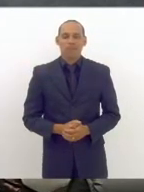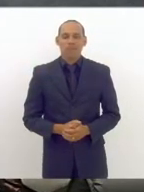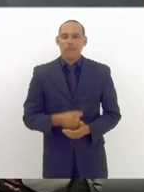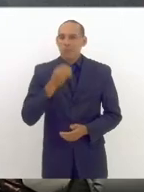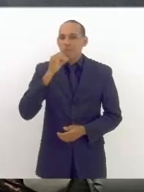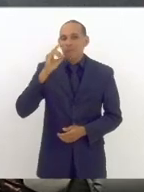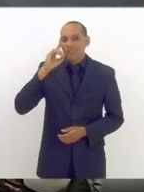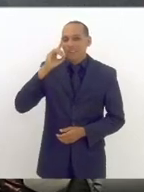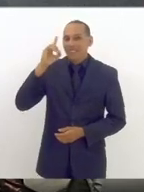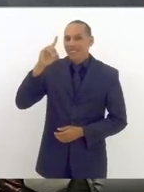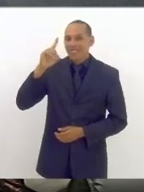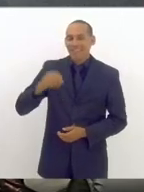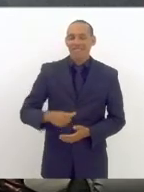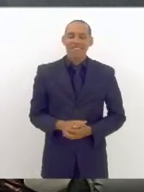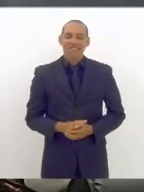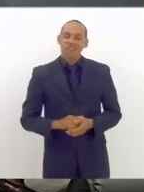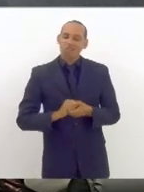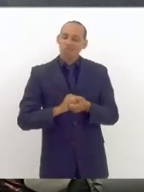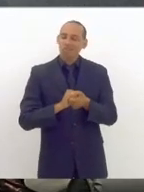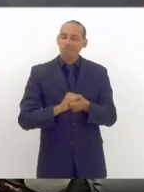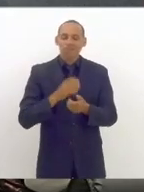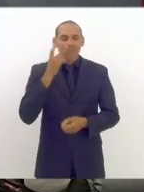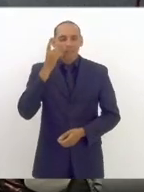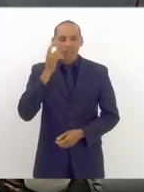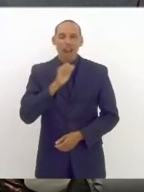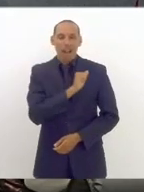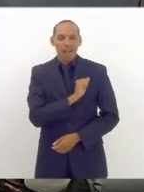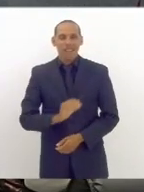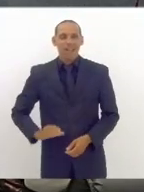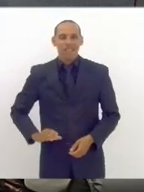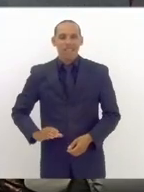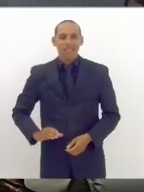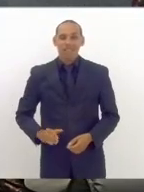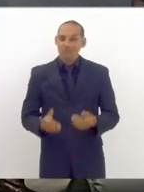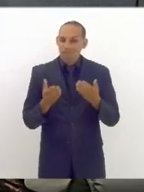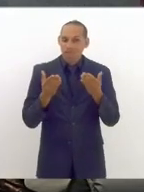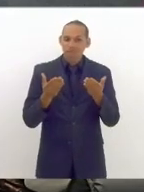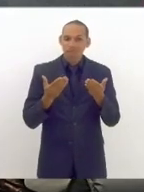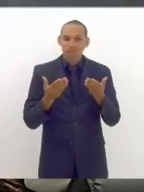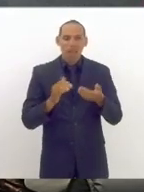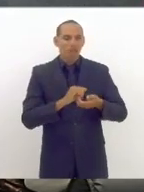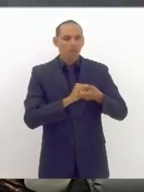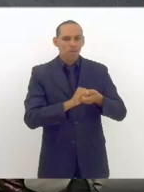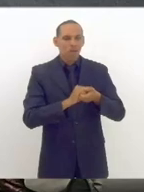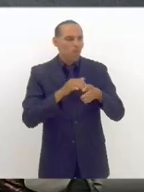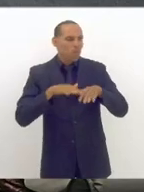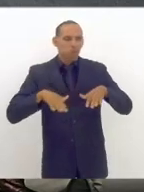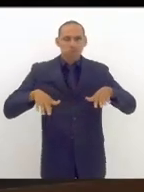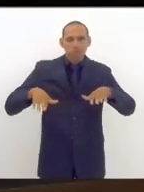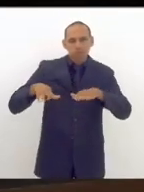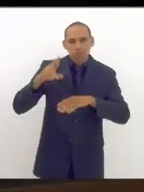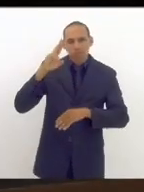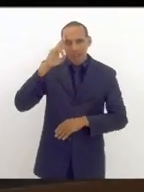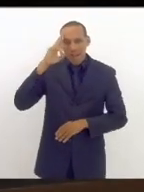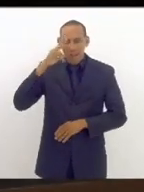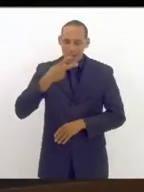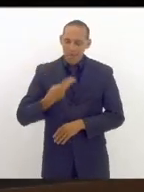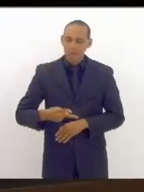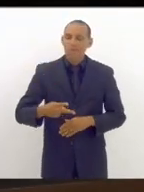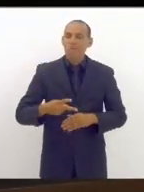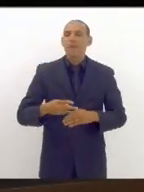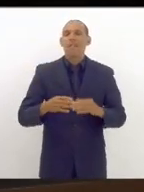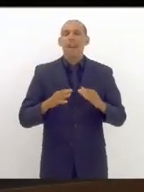Bom dia. Cumprimento o deputado André Siciliano, na pessoa de quem cumprimento todas as autoridades desta Casa de